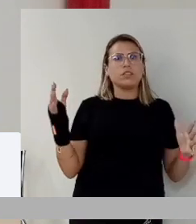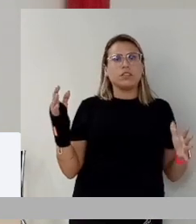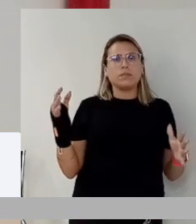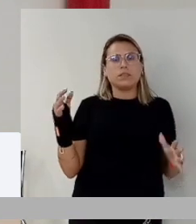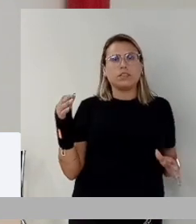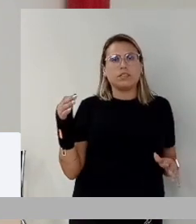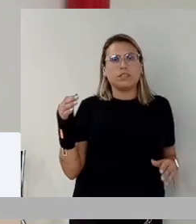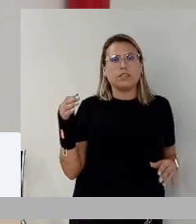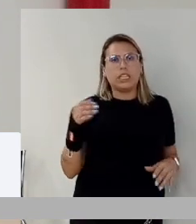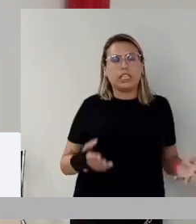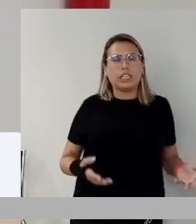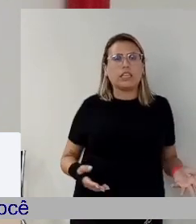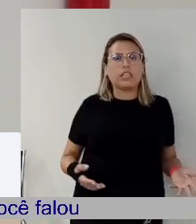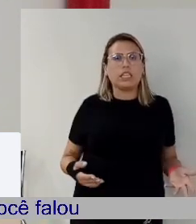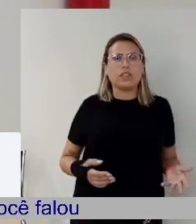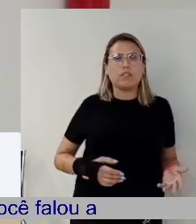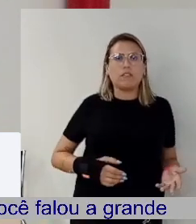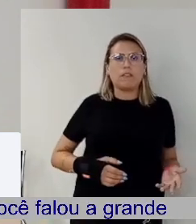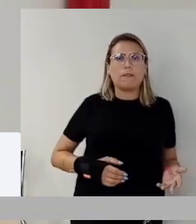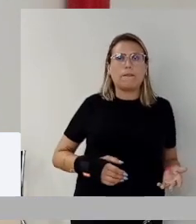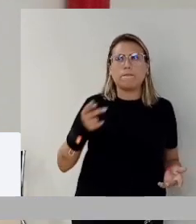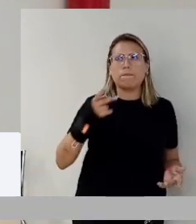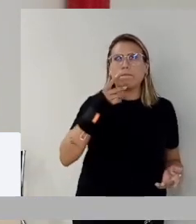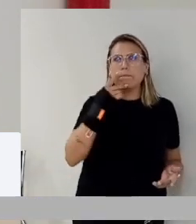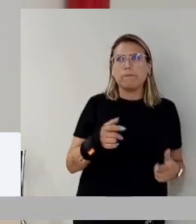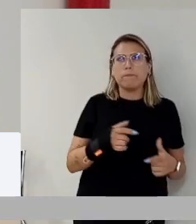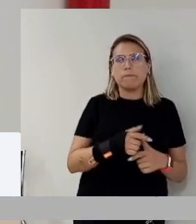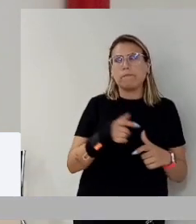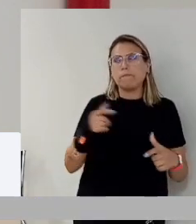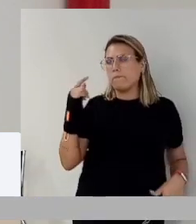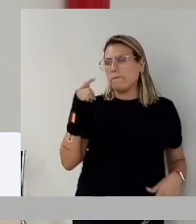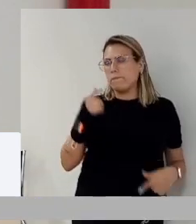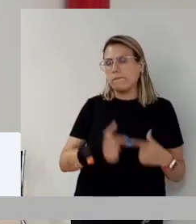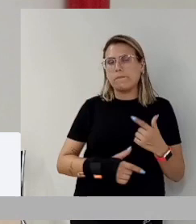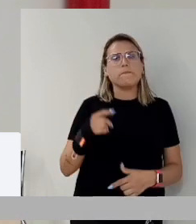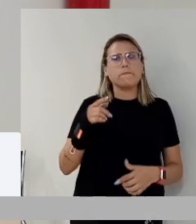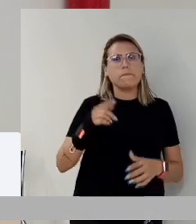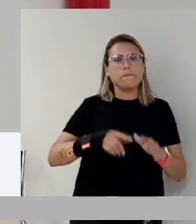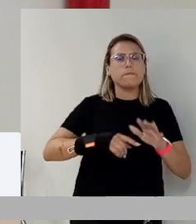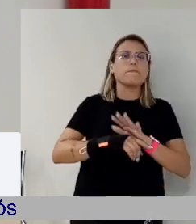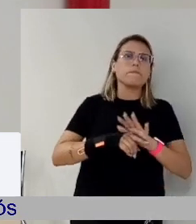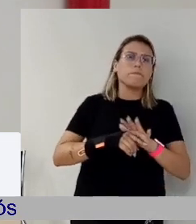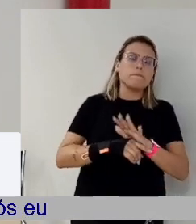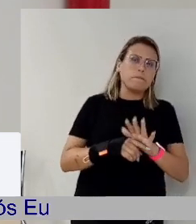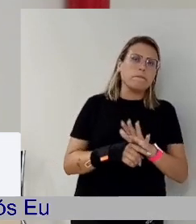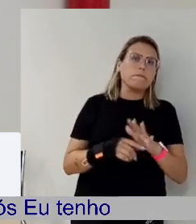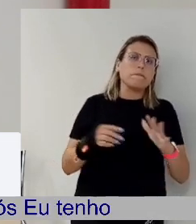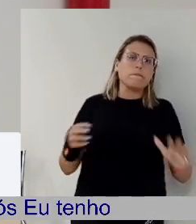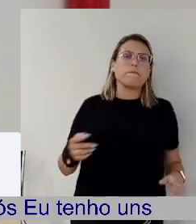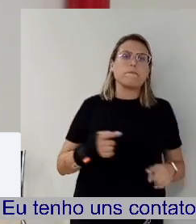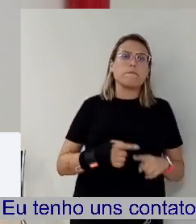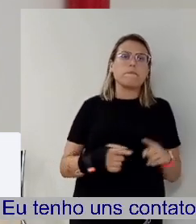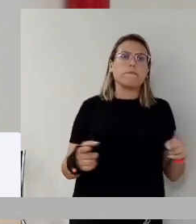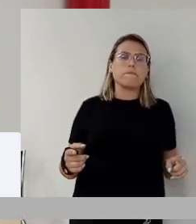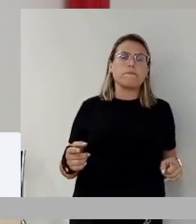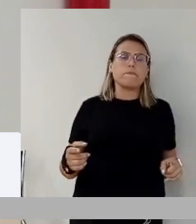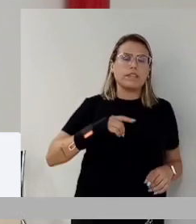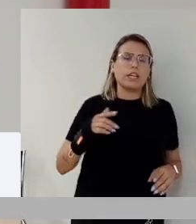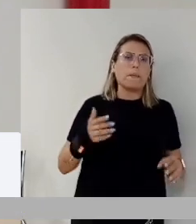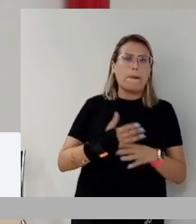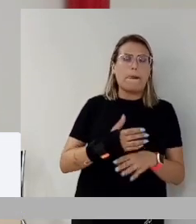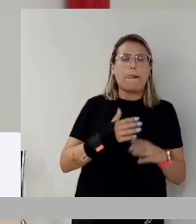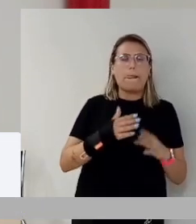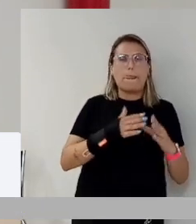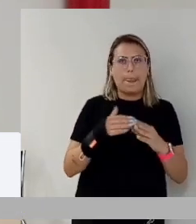e como você falou a grande dificuldade é a fiscalização mas nós Eu tenho uns contatos ali lá no al valdon com